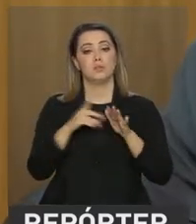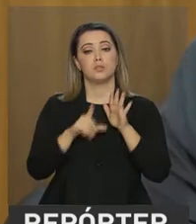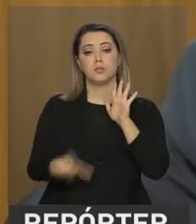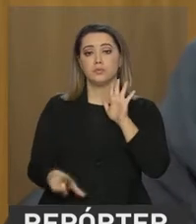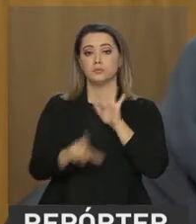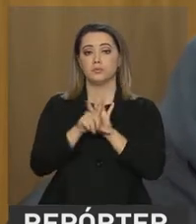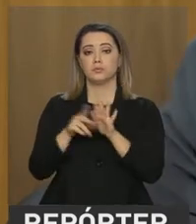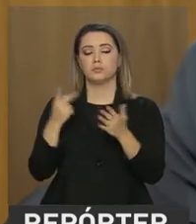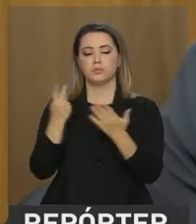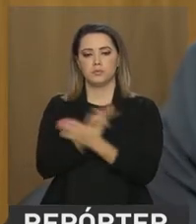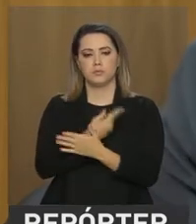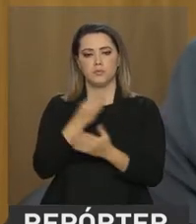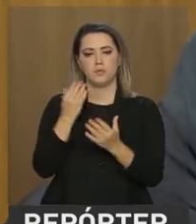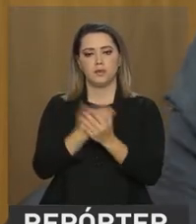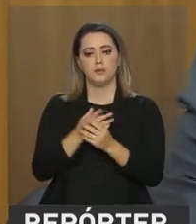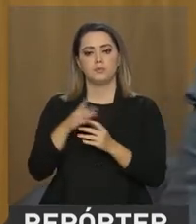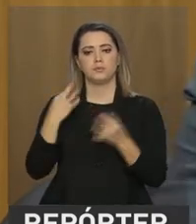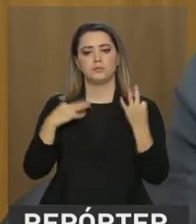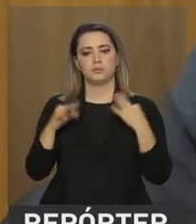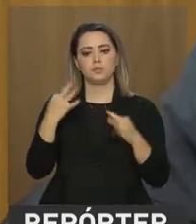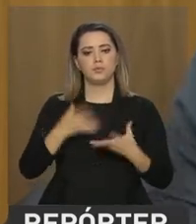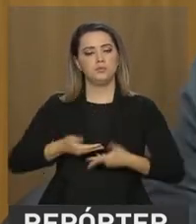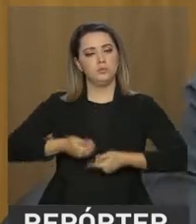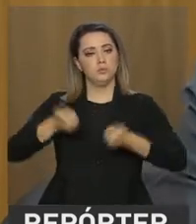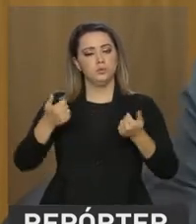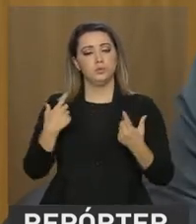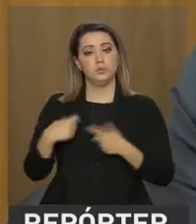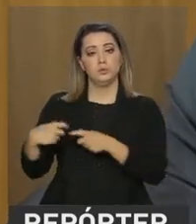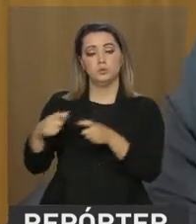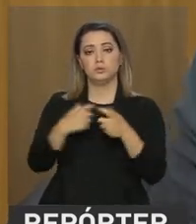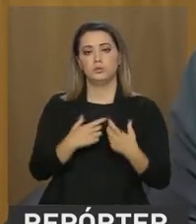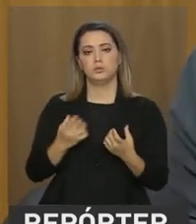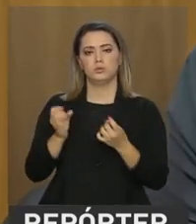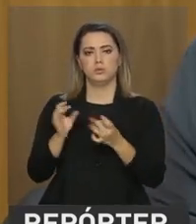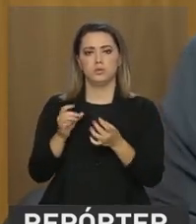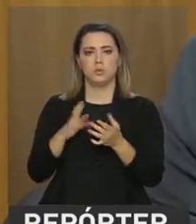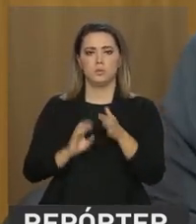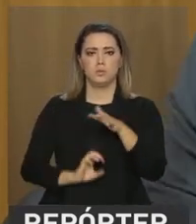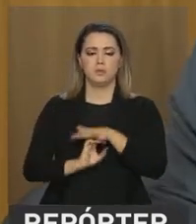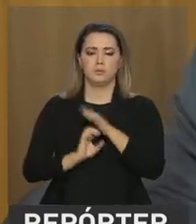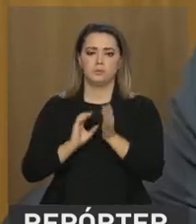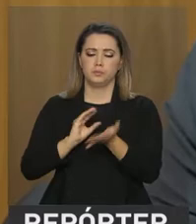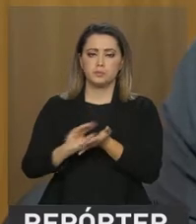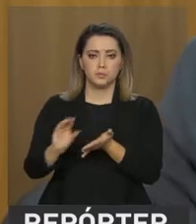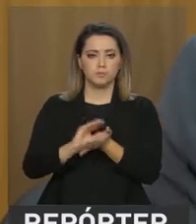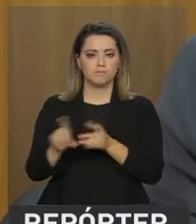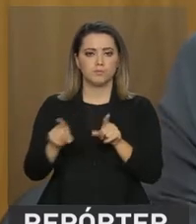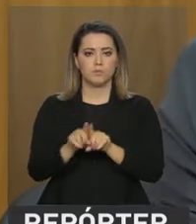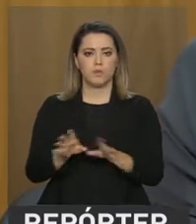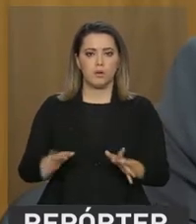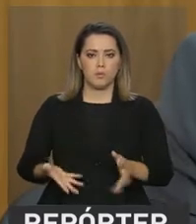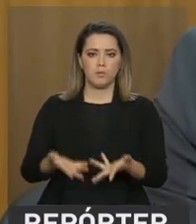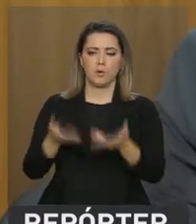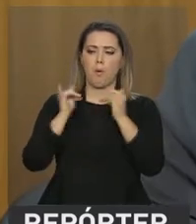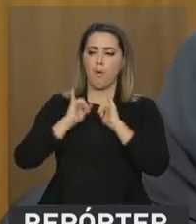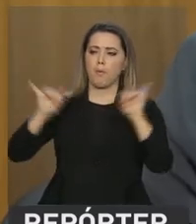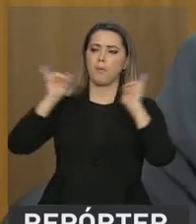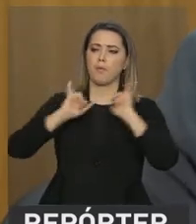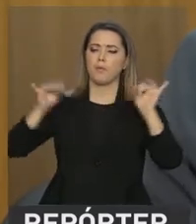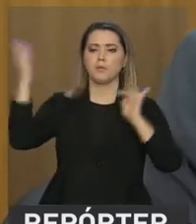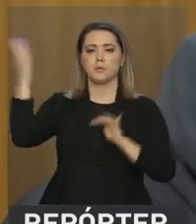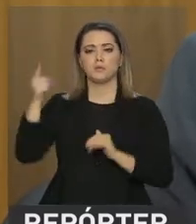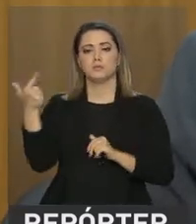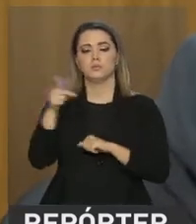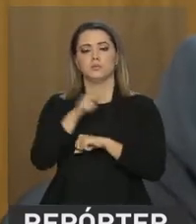feitas e estão sendo encaminhadas para o turismo e melhorar o ambiente de negócios para investimento e promover mais o brasil no exterior nós teremos